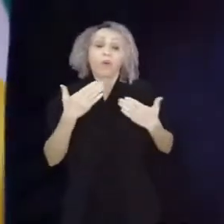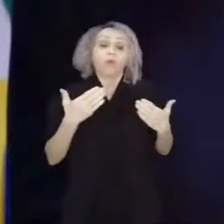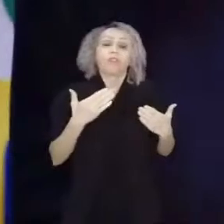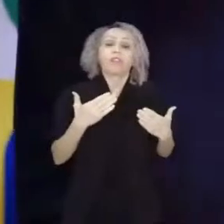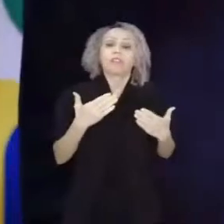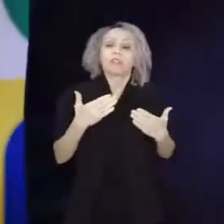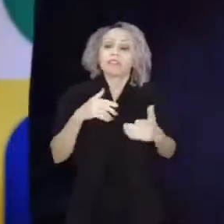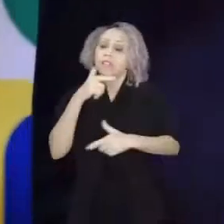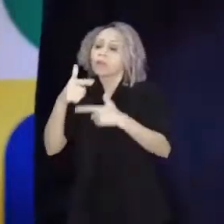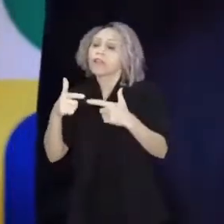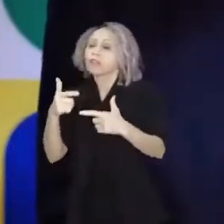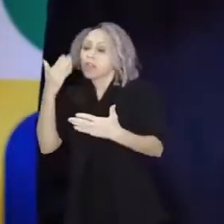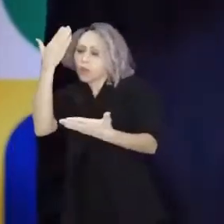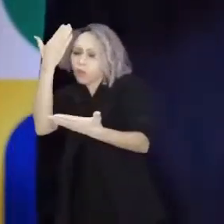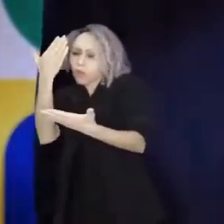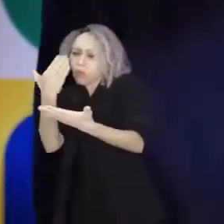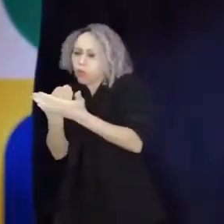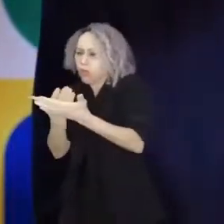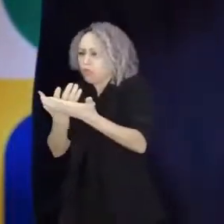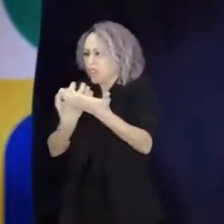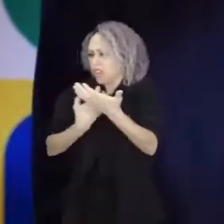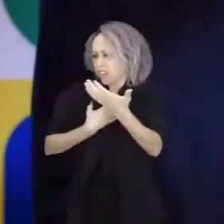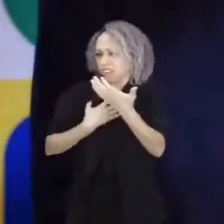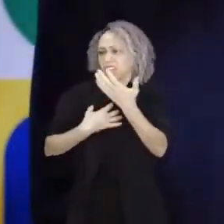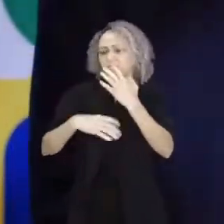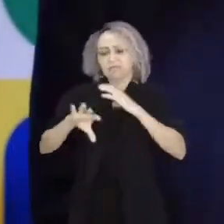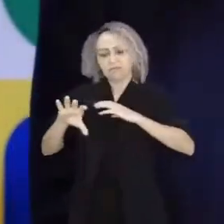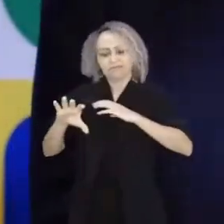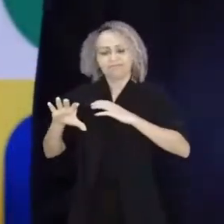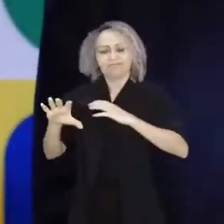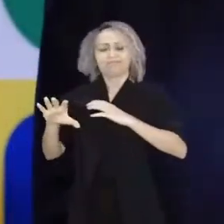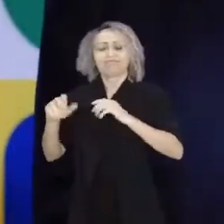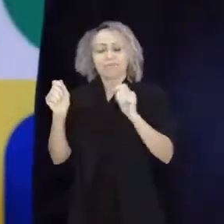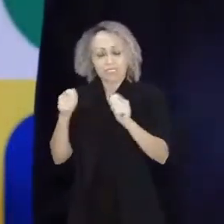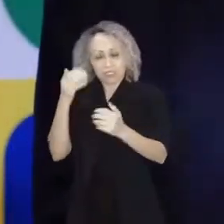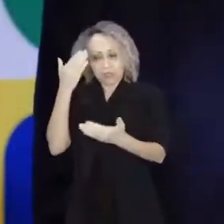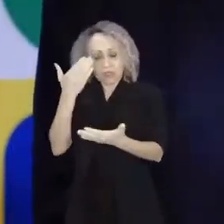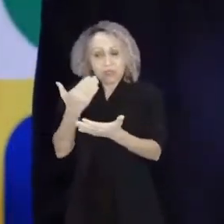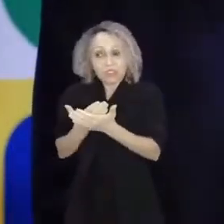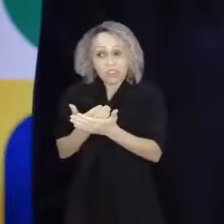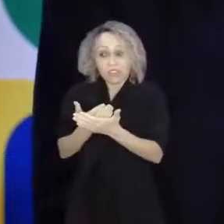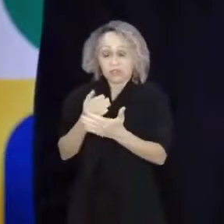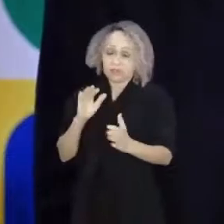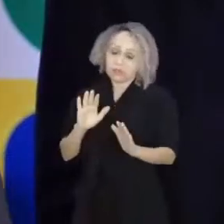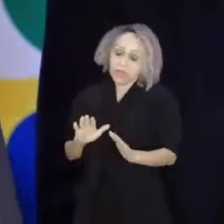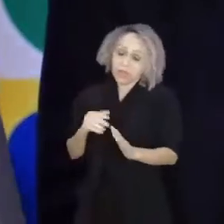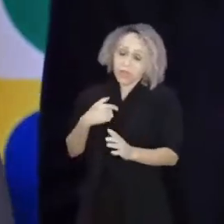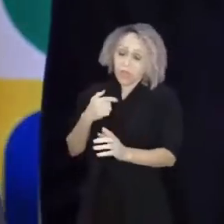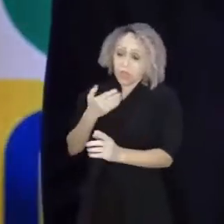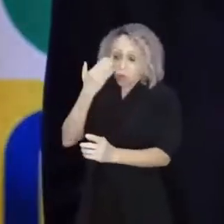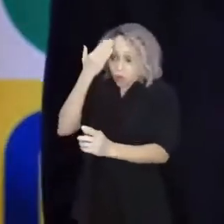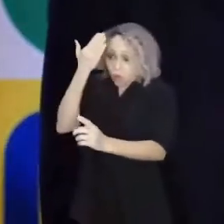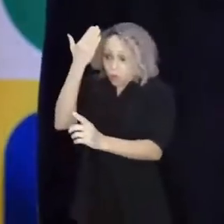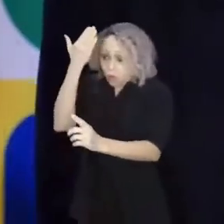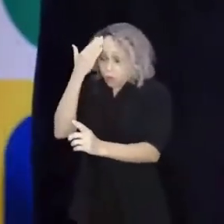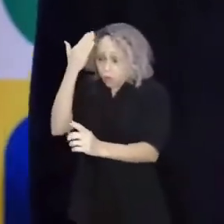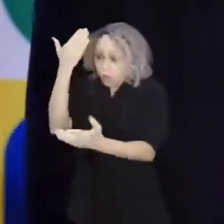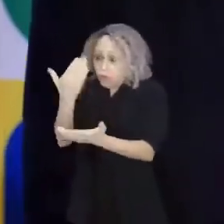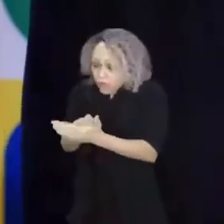eles vão ter liberdade de fazer as coisas até para vir contrário. Eu tenho certeza que o Zé Múcio